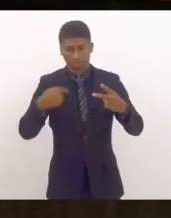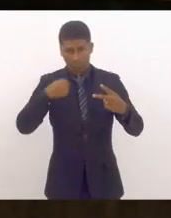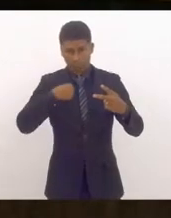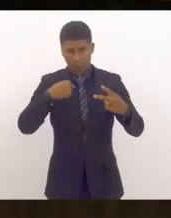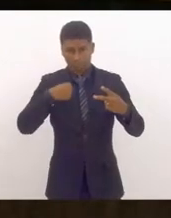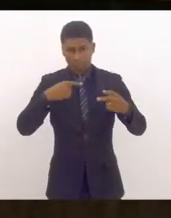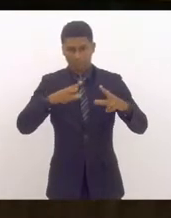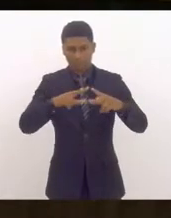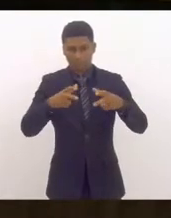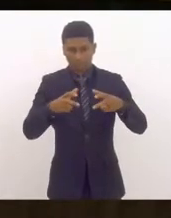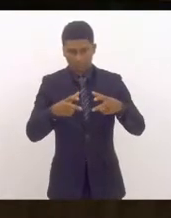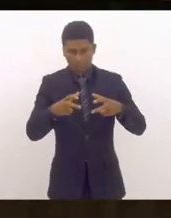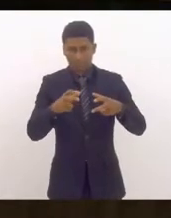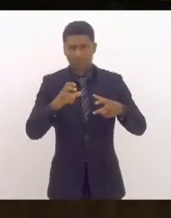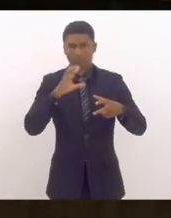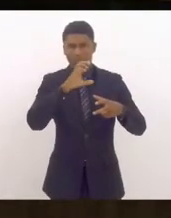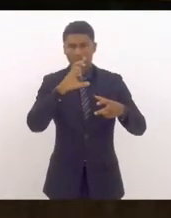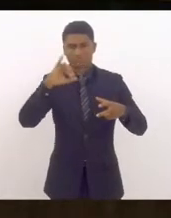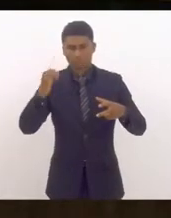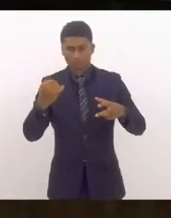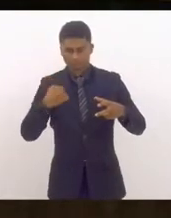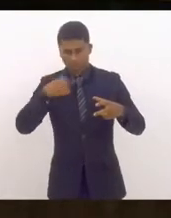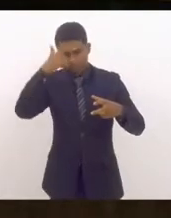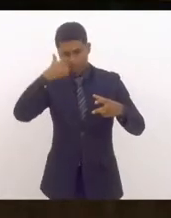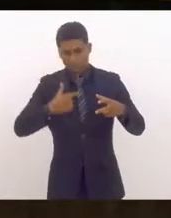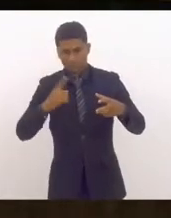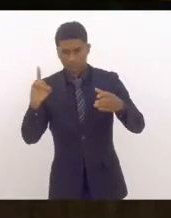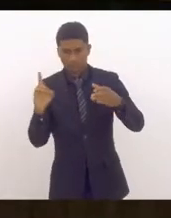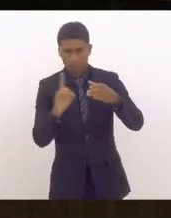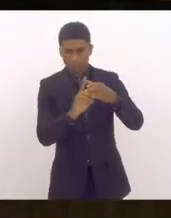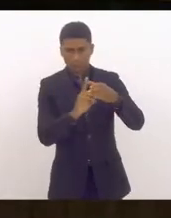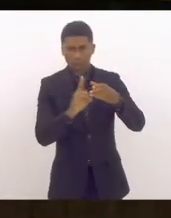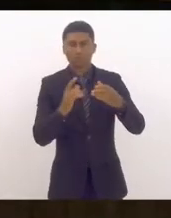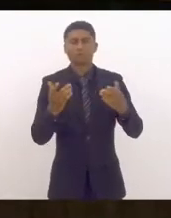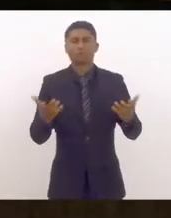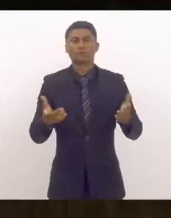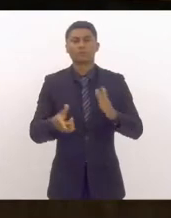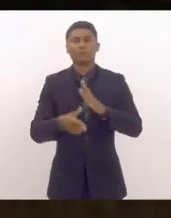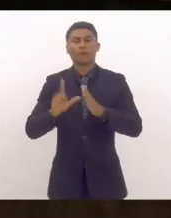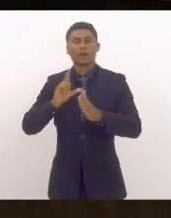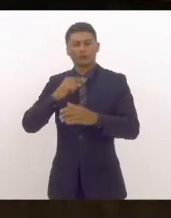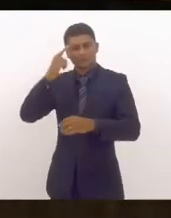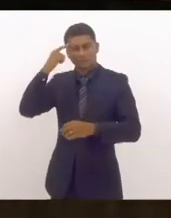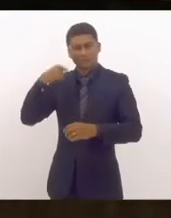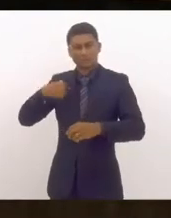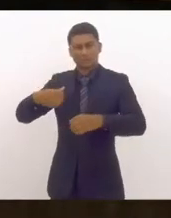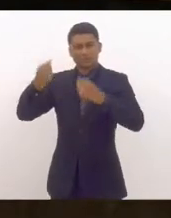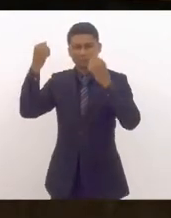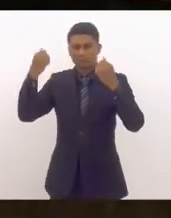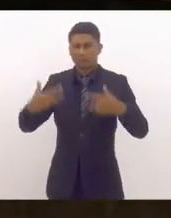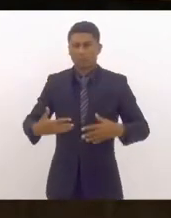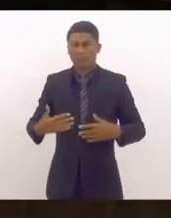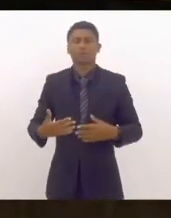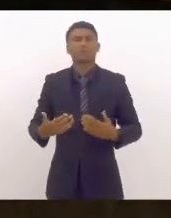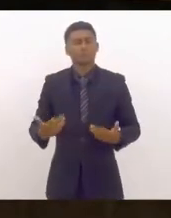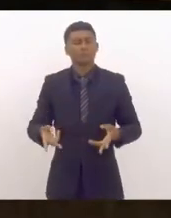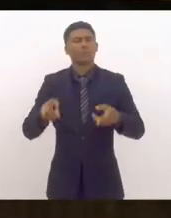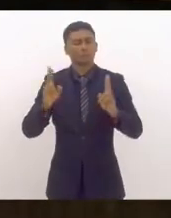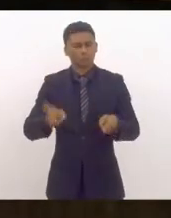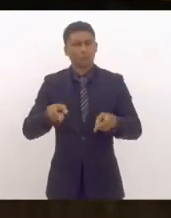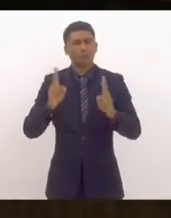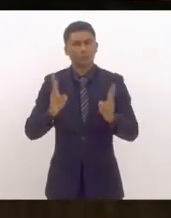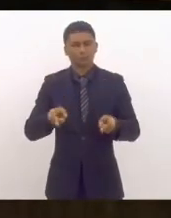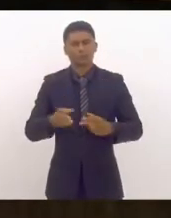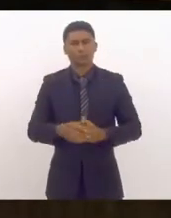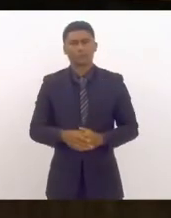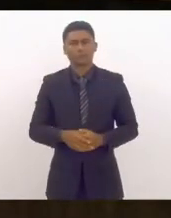CCJ, as observações preliminares que fiz estão mantidas. Okay. E não